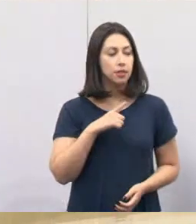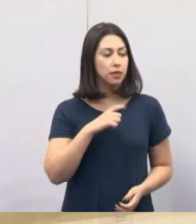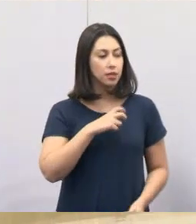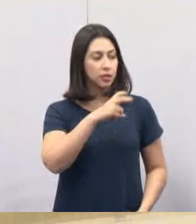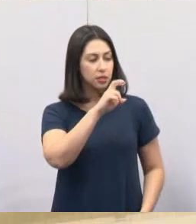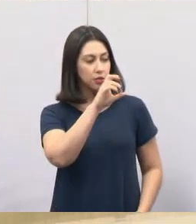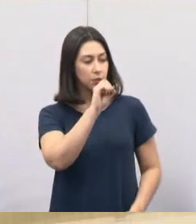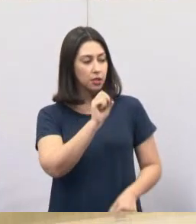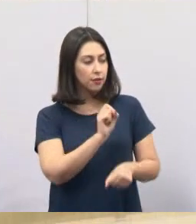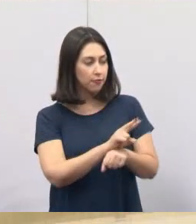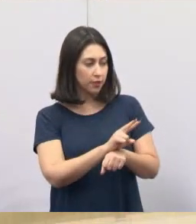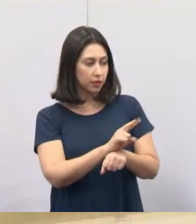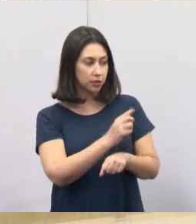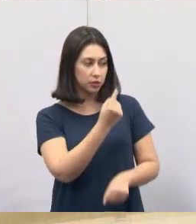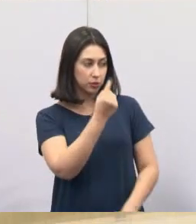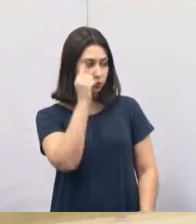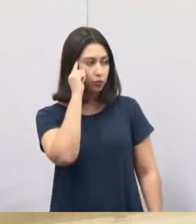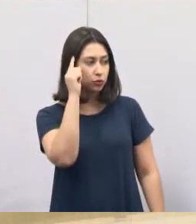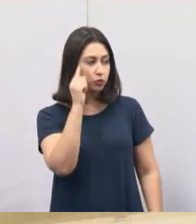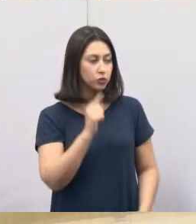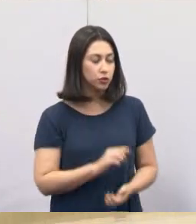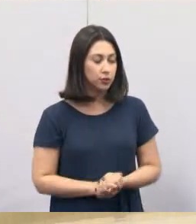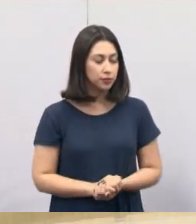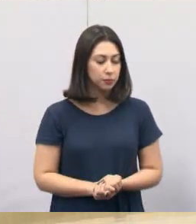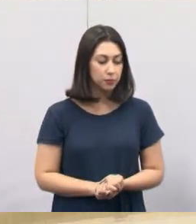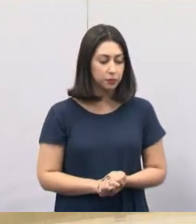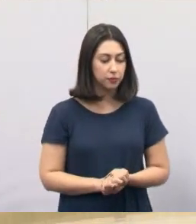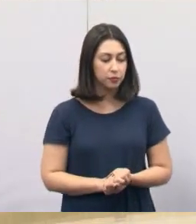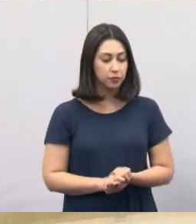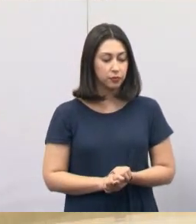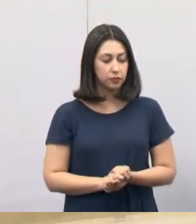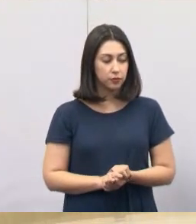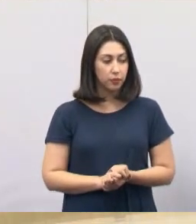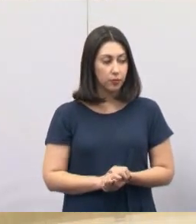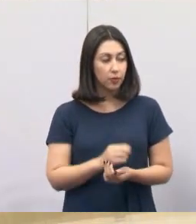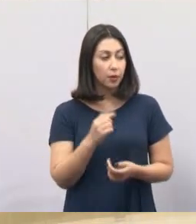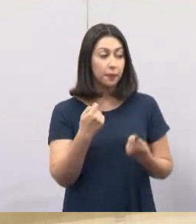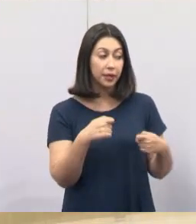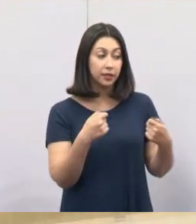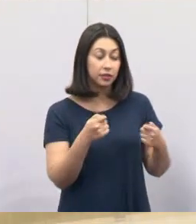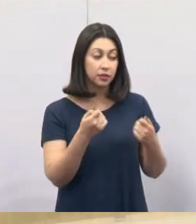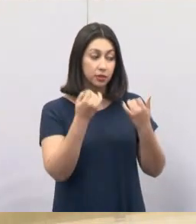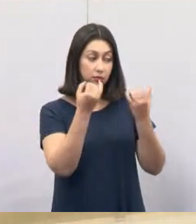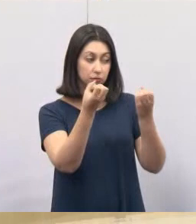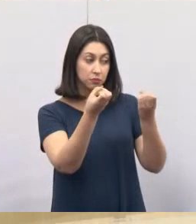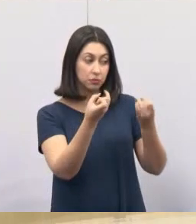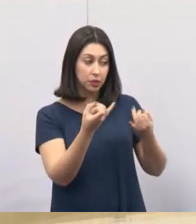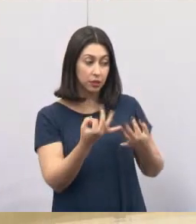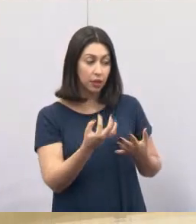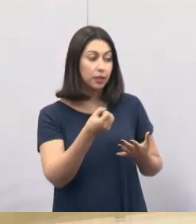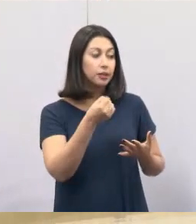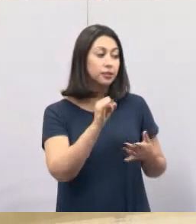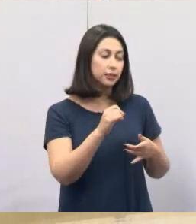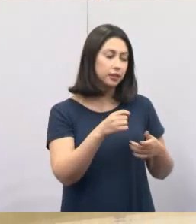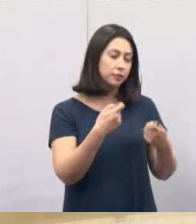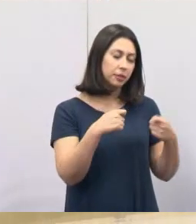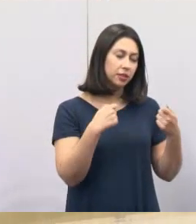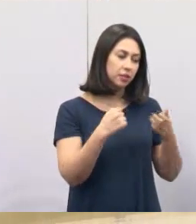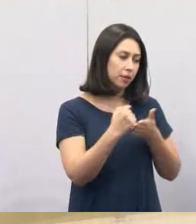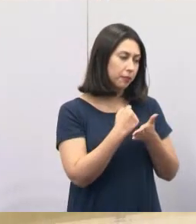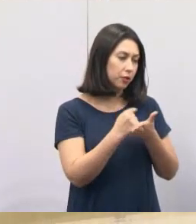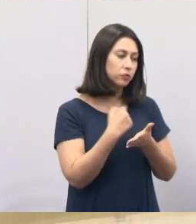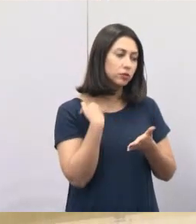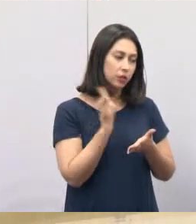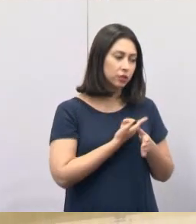50 pessoas por dia. Sendo que nos competia informar, nos colocamos à disposição para esclarecimentos